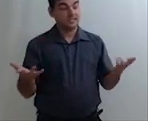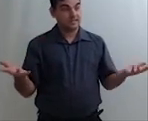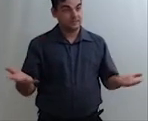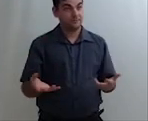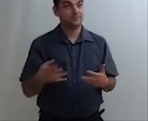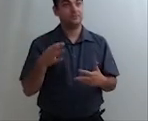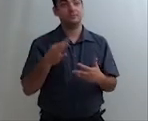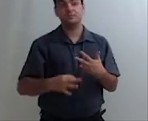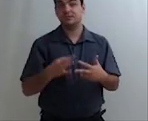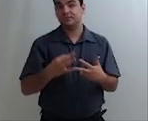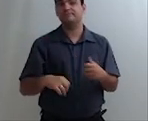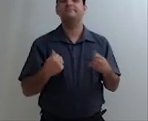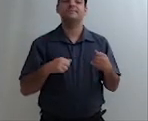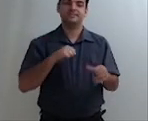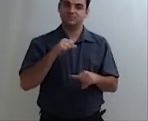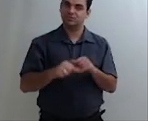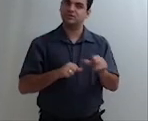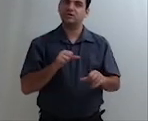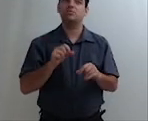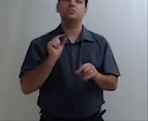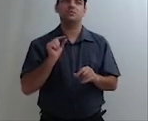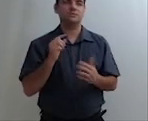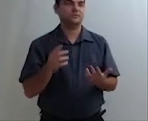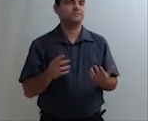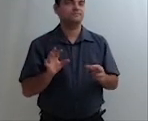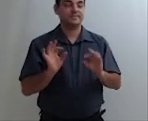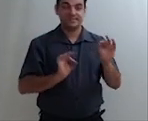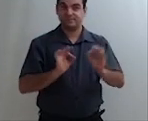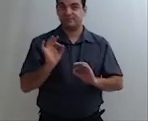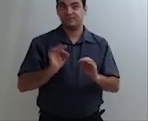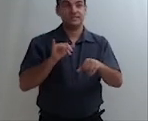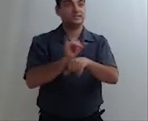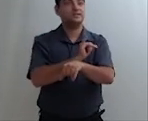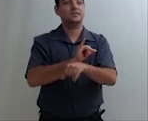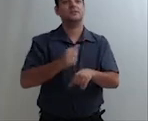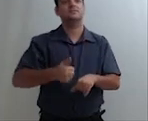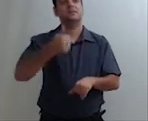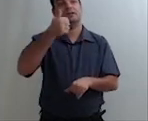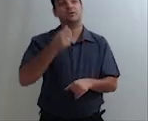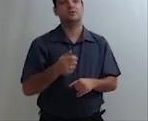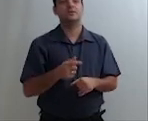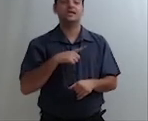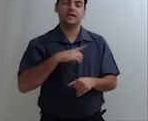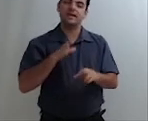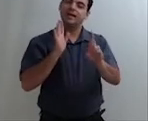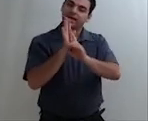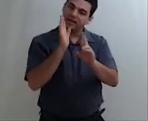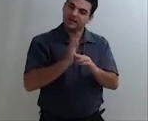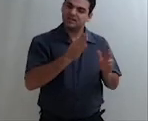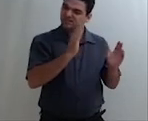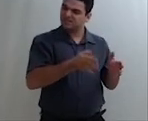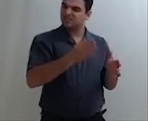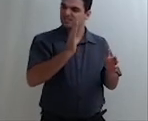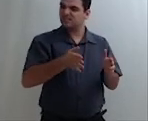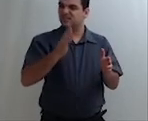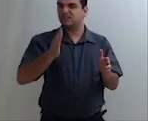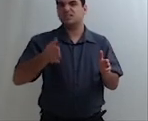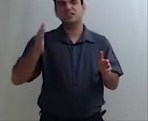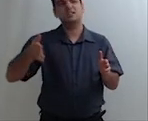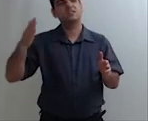eh precisa firmar-se no sentido de fixar diretrizes critérios mais rigorosos de aceitação